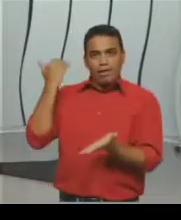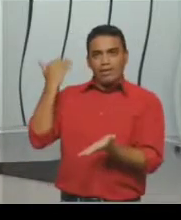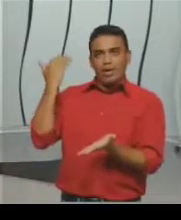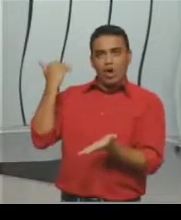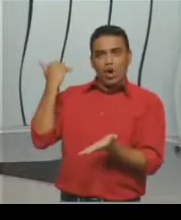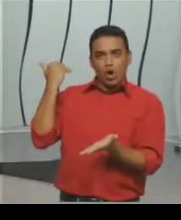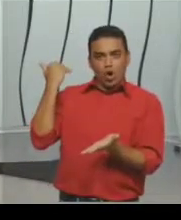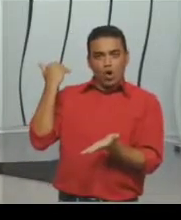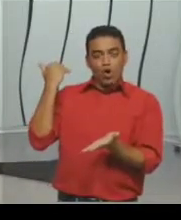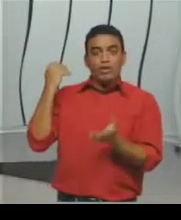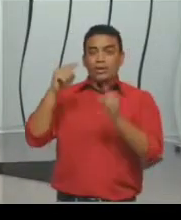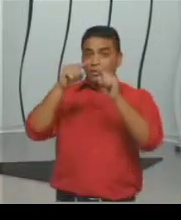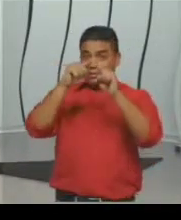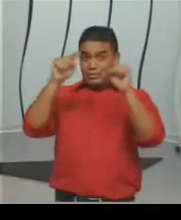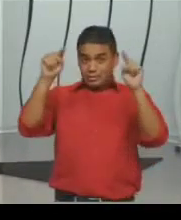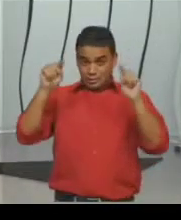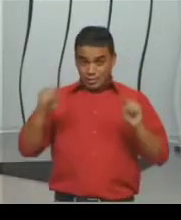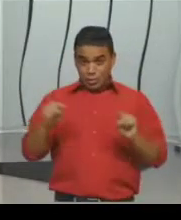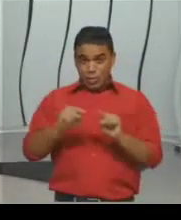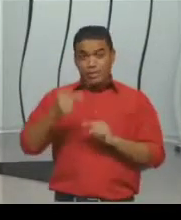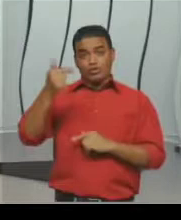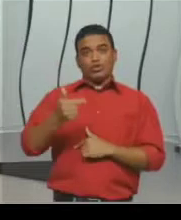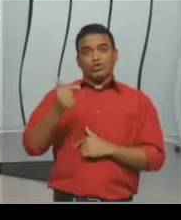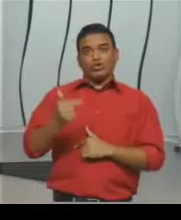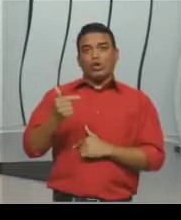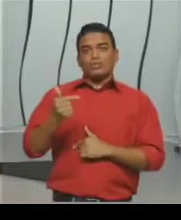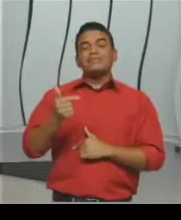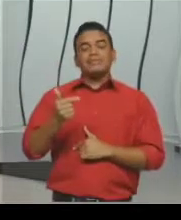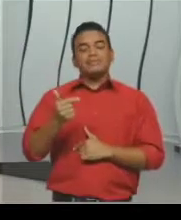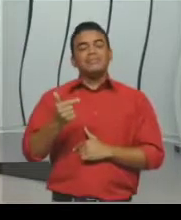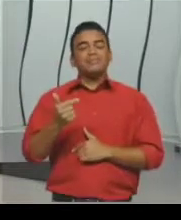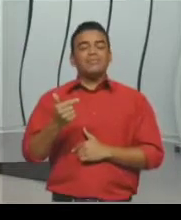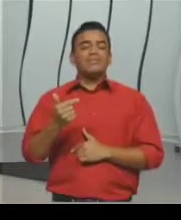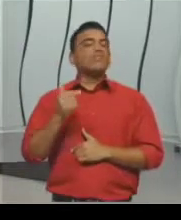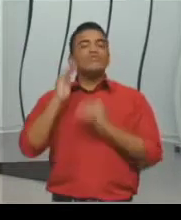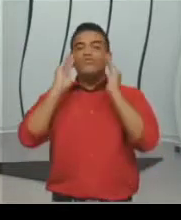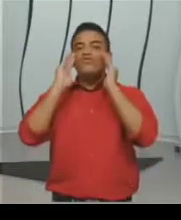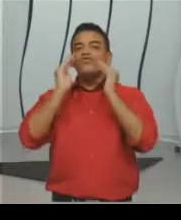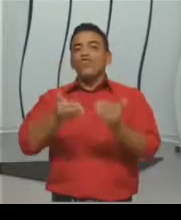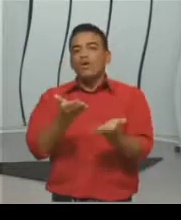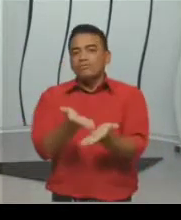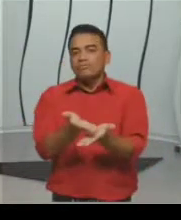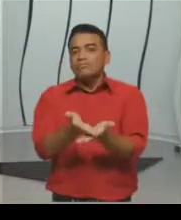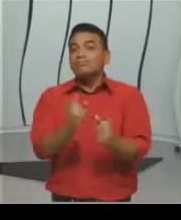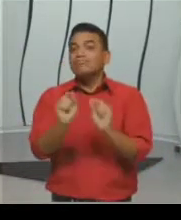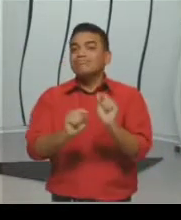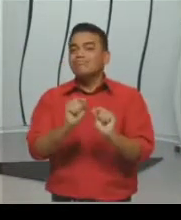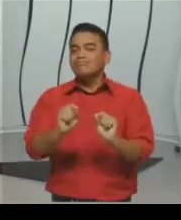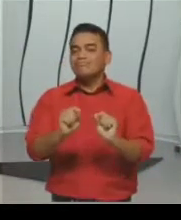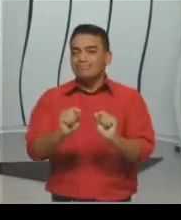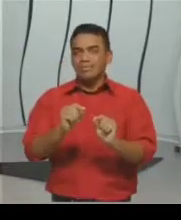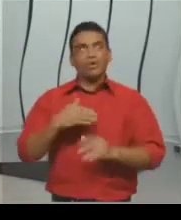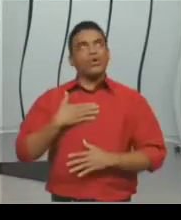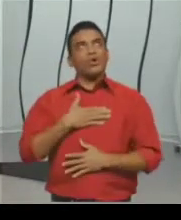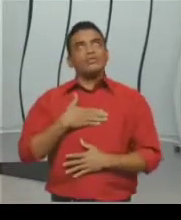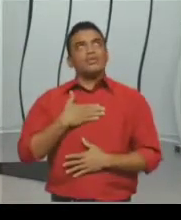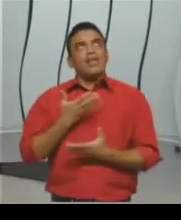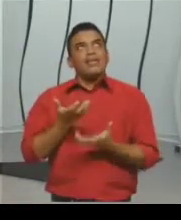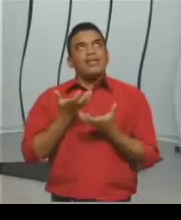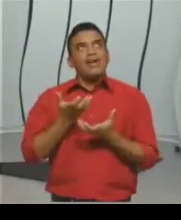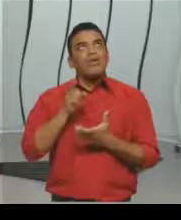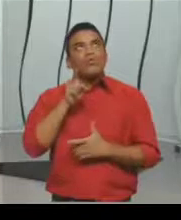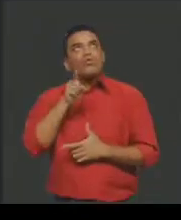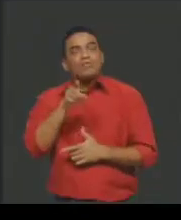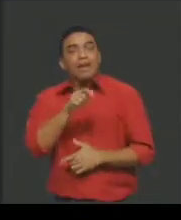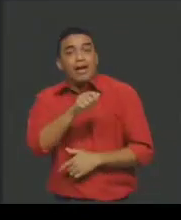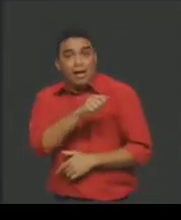aqui Circuitos 2. Essa aula tem um objetivo principal. Eu gostaria que você, aluno,